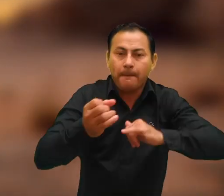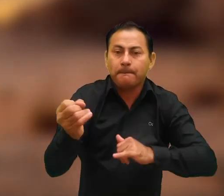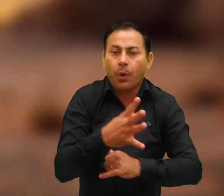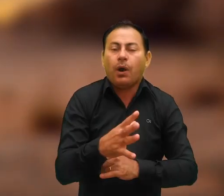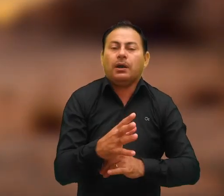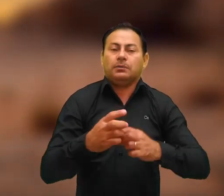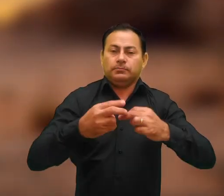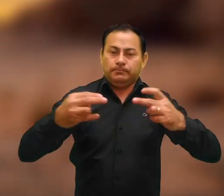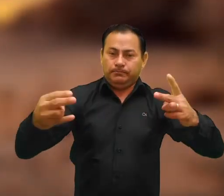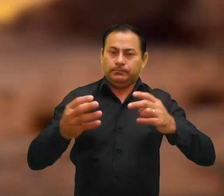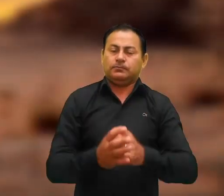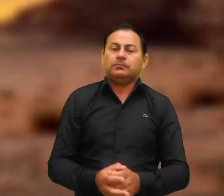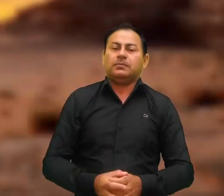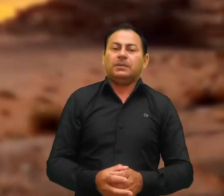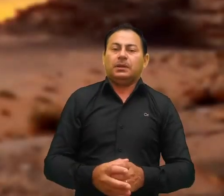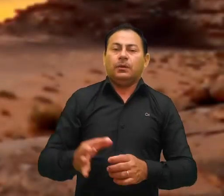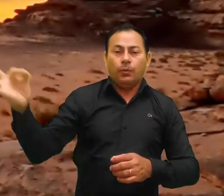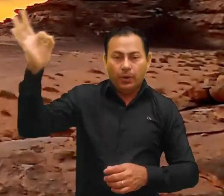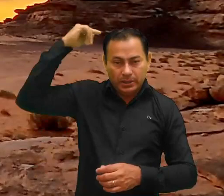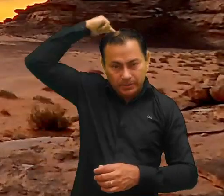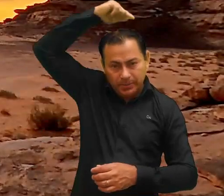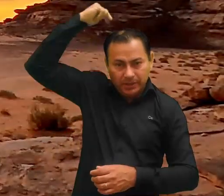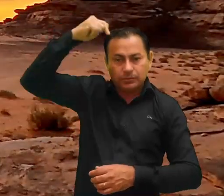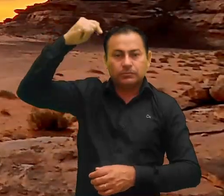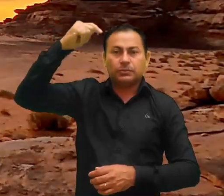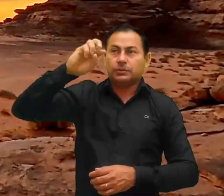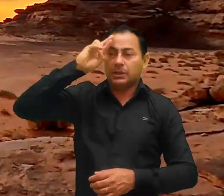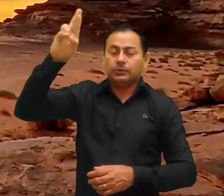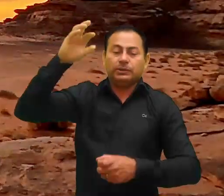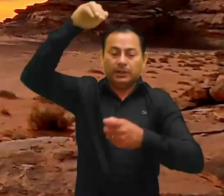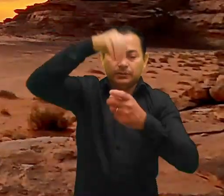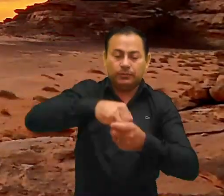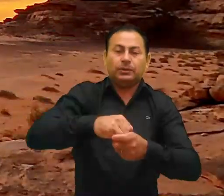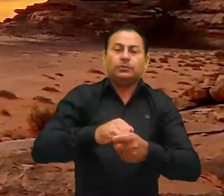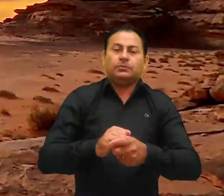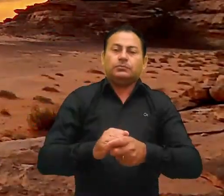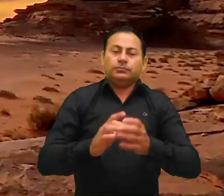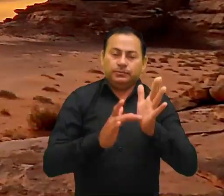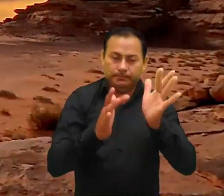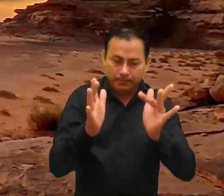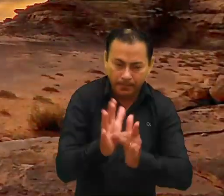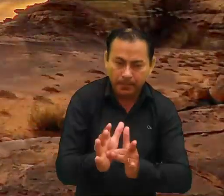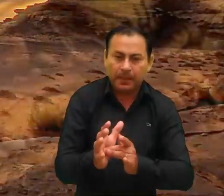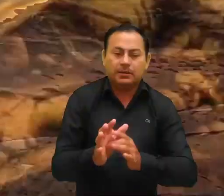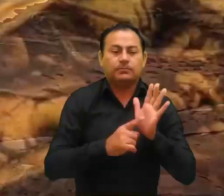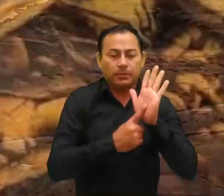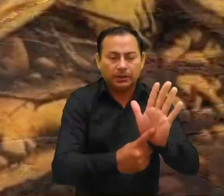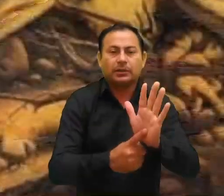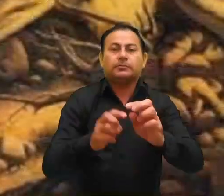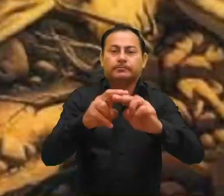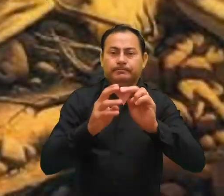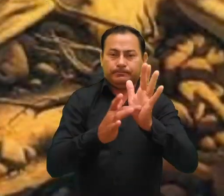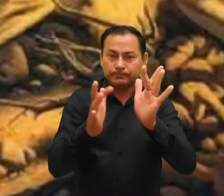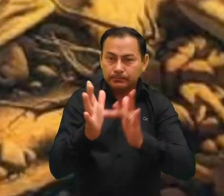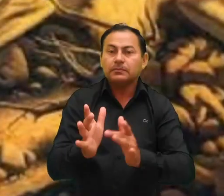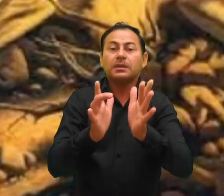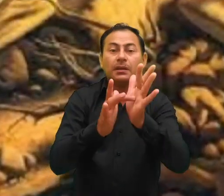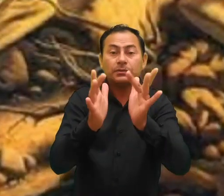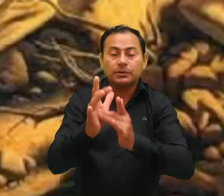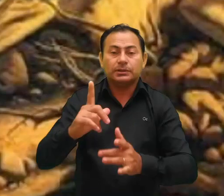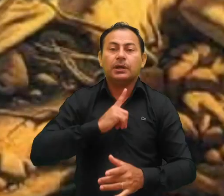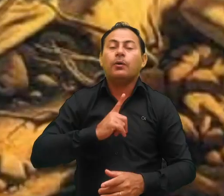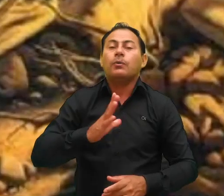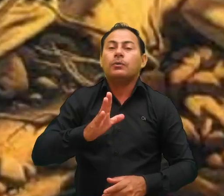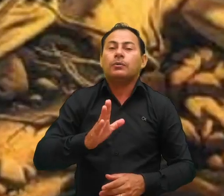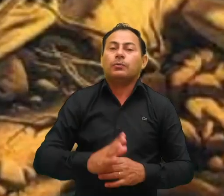boas novas. Certamente o Espírito do Senhor estava nele, sobre ele, e se expressando através dele. Jesus tinha